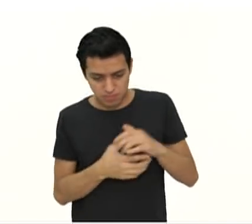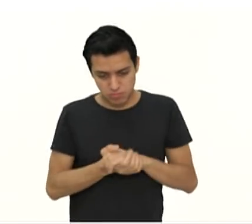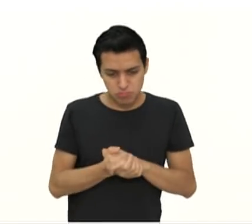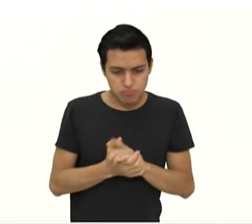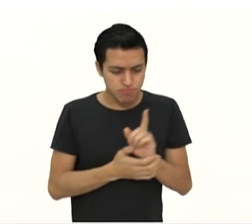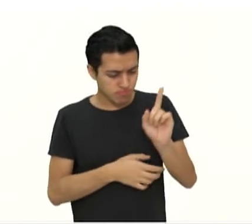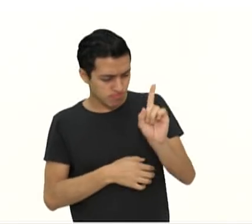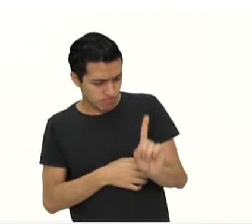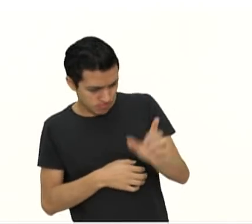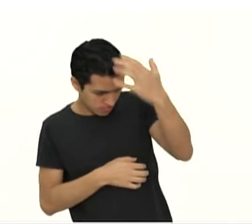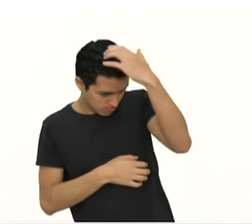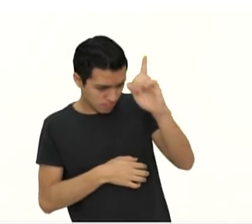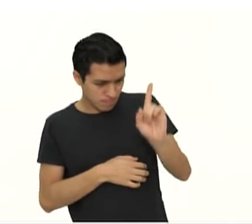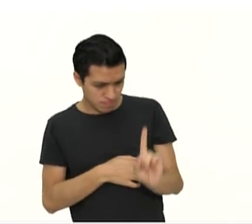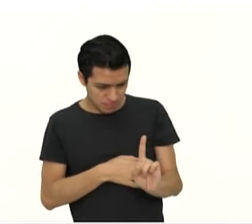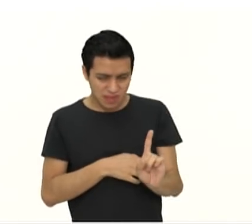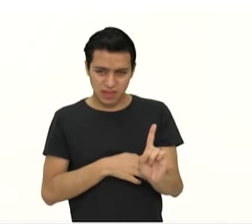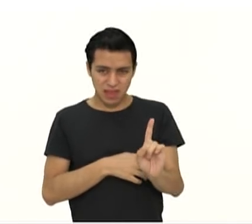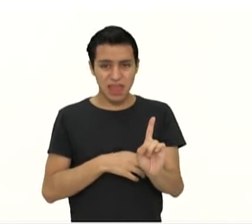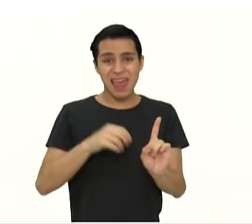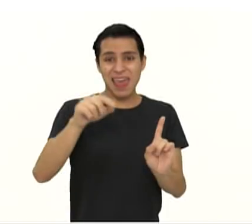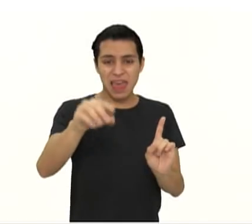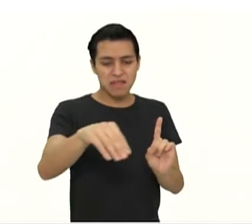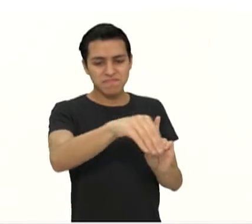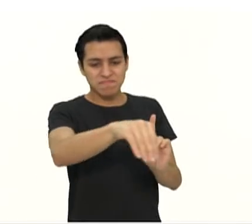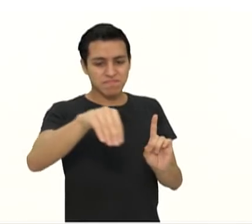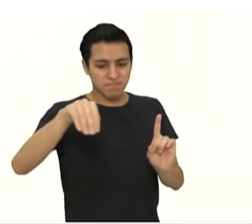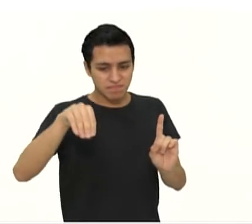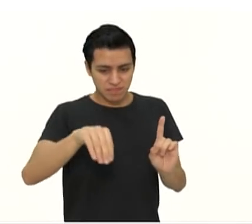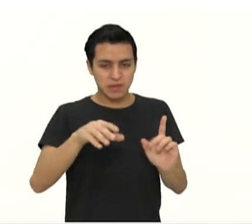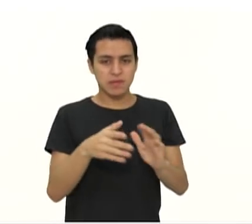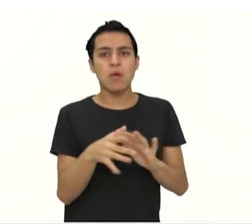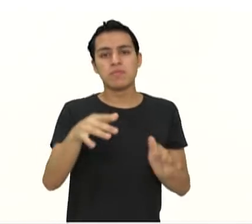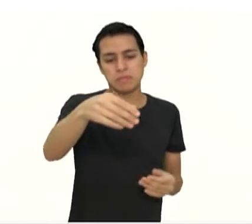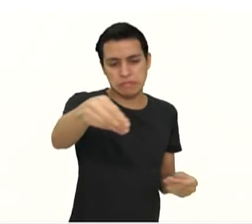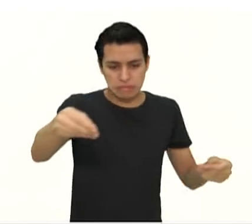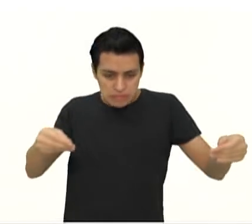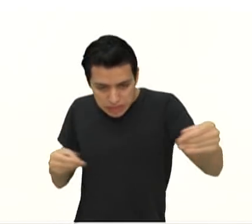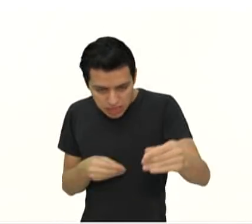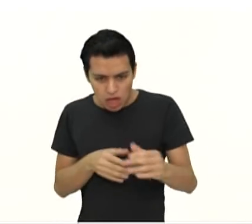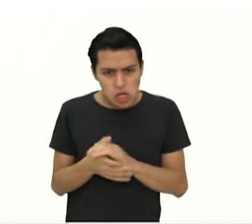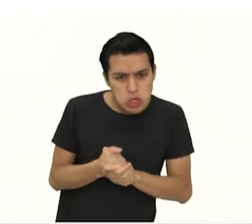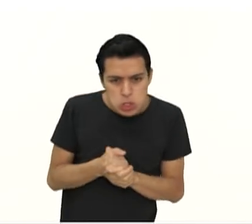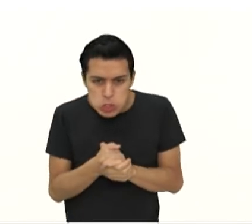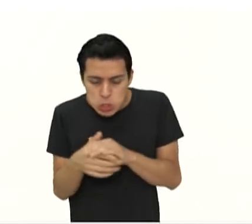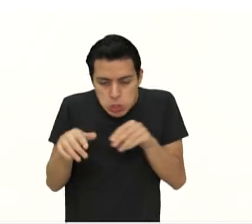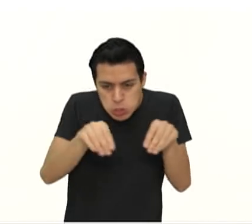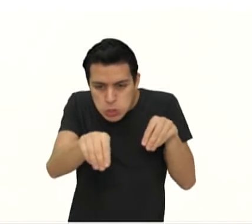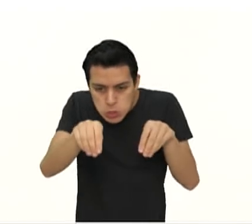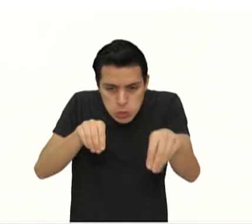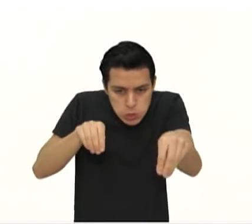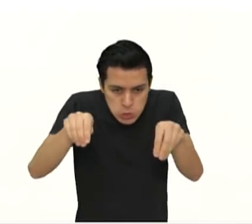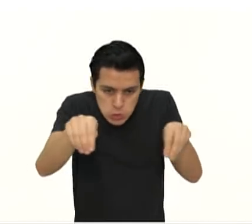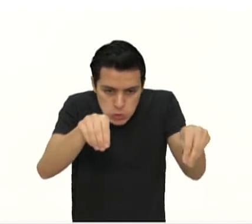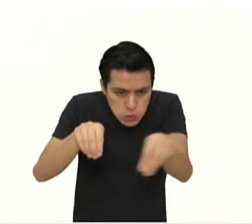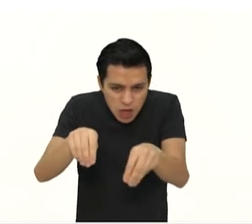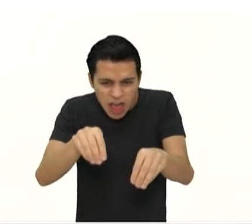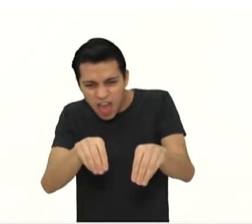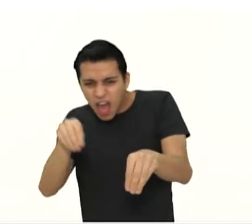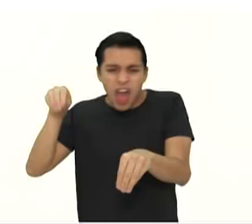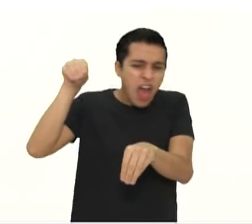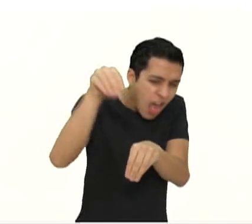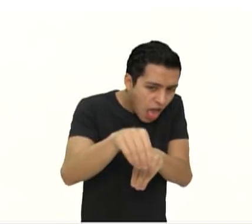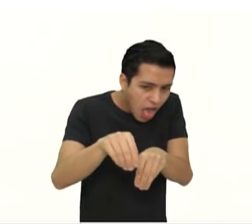ataque diretamente o rei inimigo. Então ele vai estar na linha, né? Ele vai estar à frente daquela peça que vai capturar,